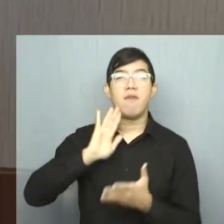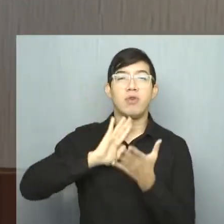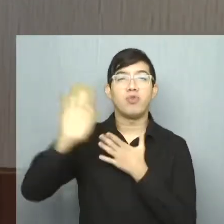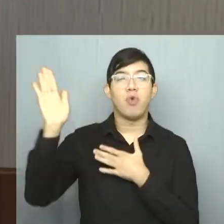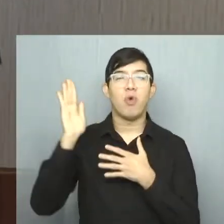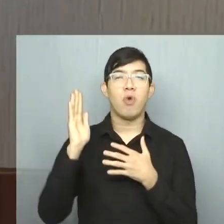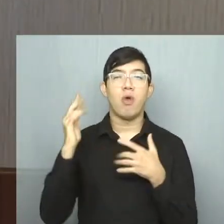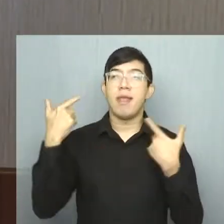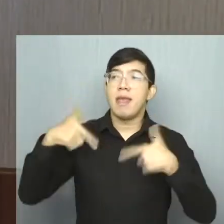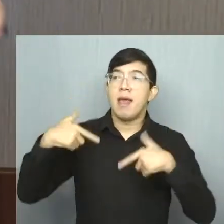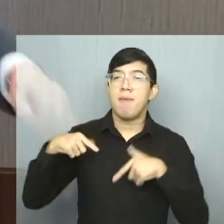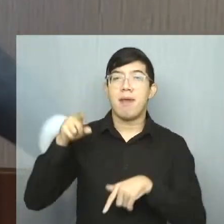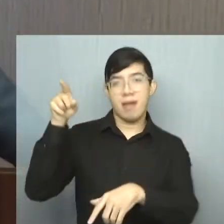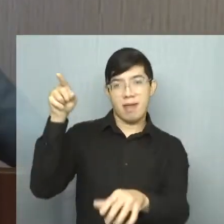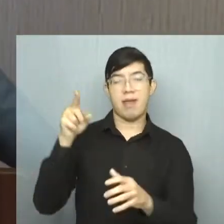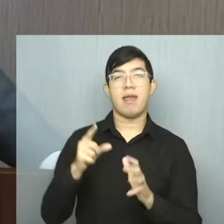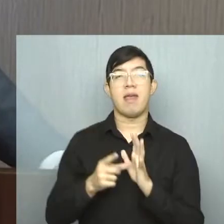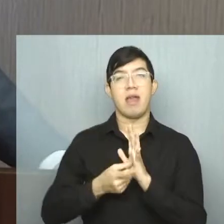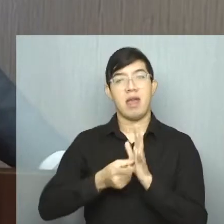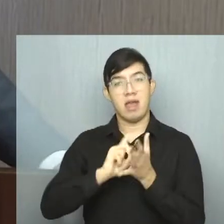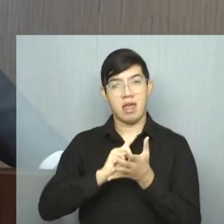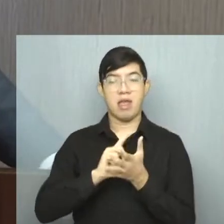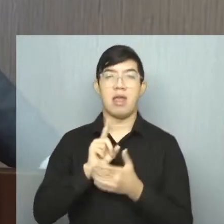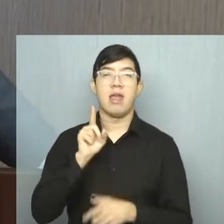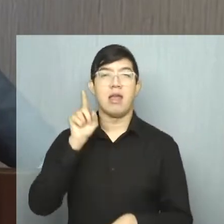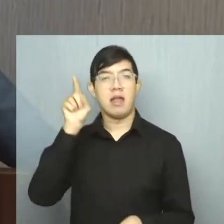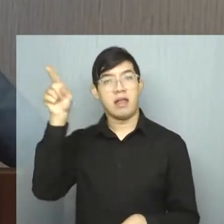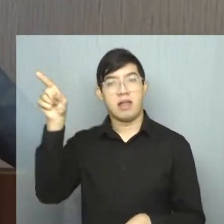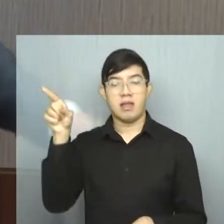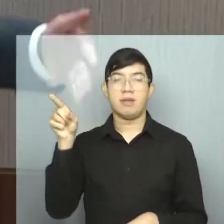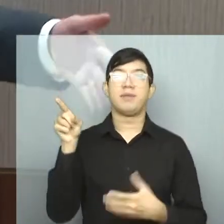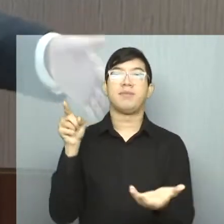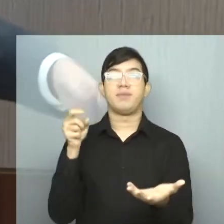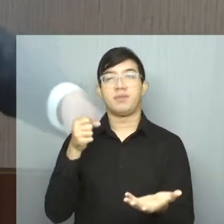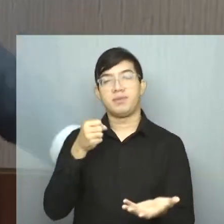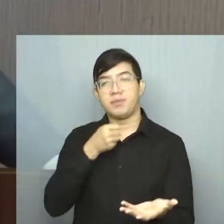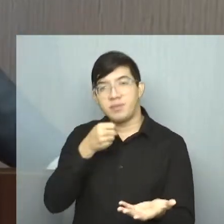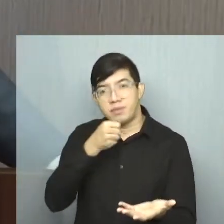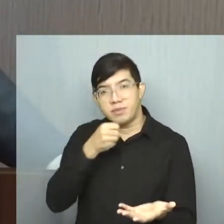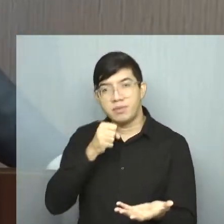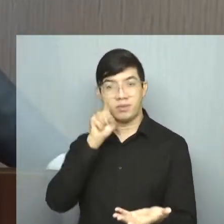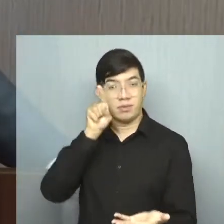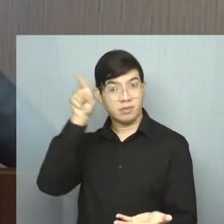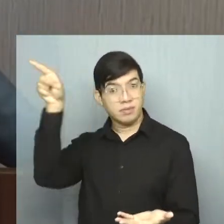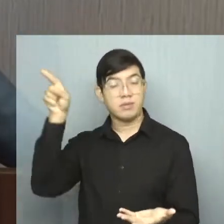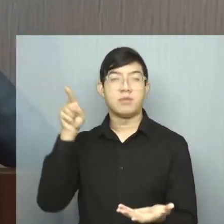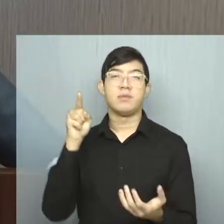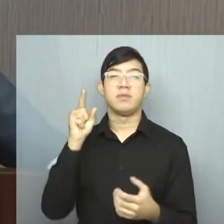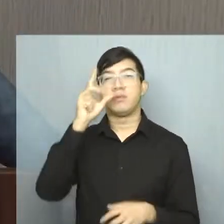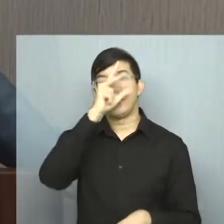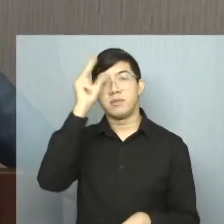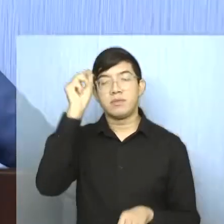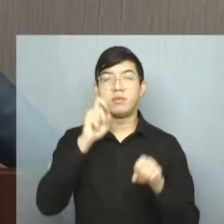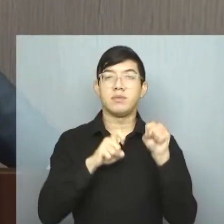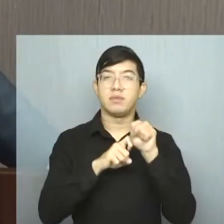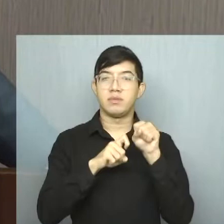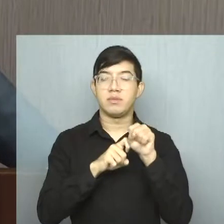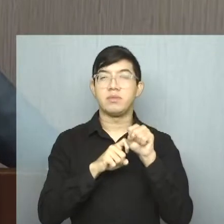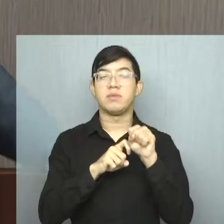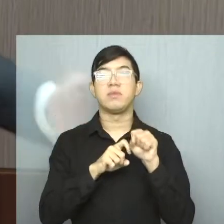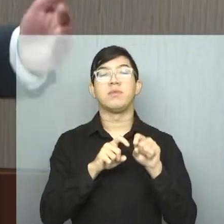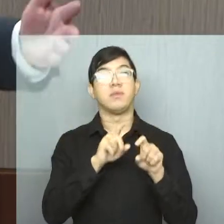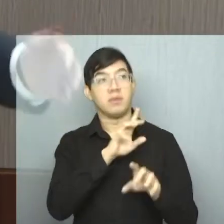esteve conosco agora há pouco ali, dando na coletiva, o nosso prefeito em exercício, Elcio